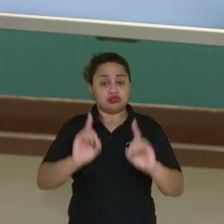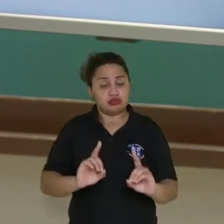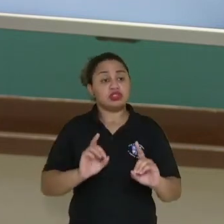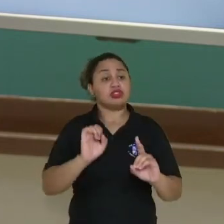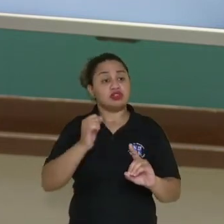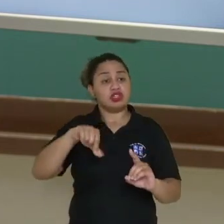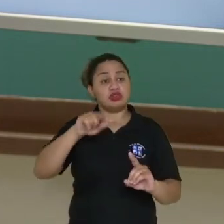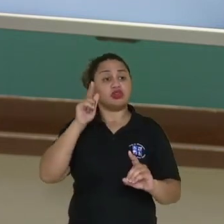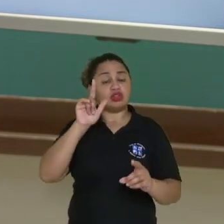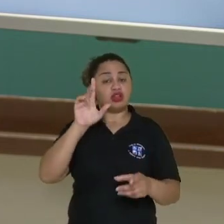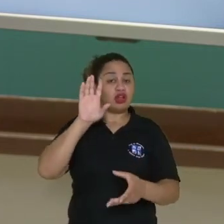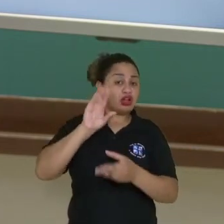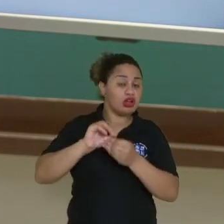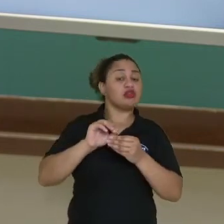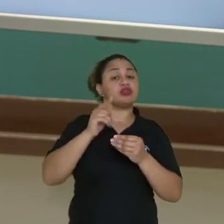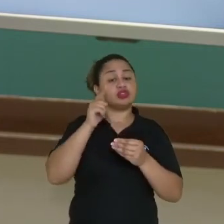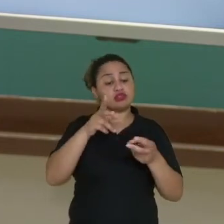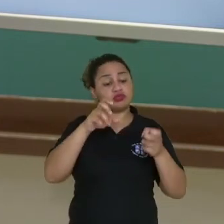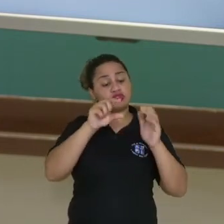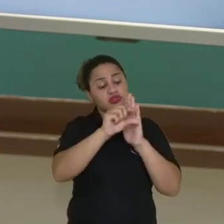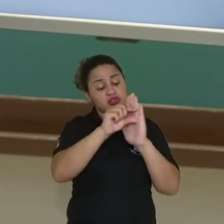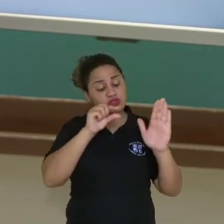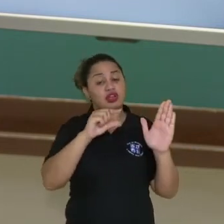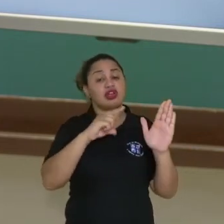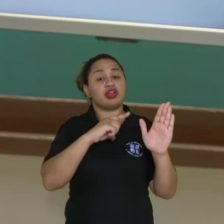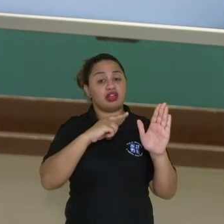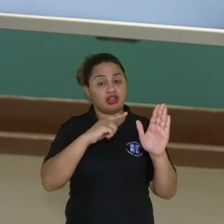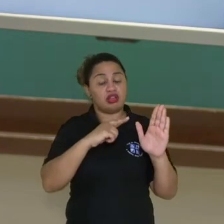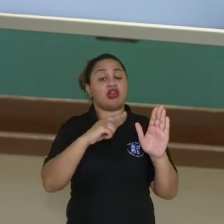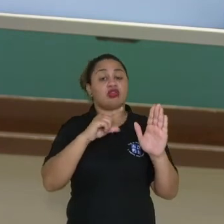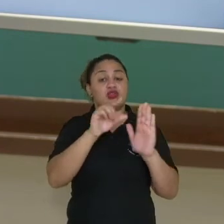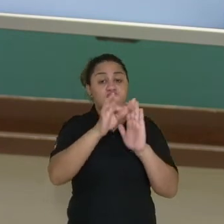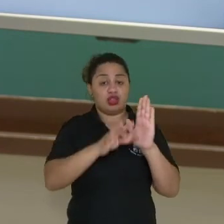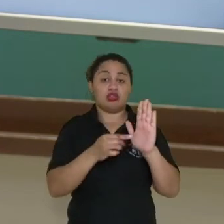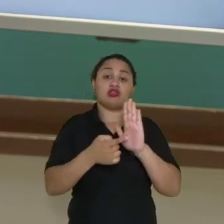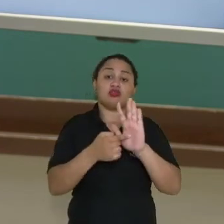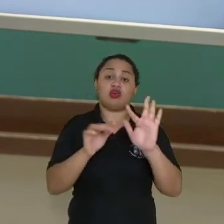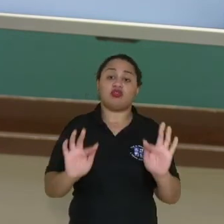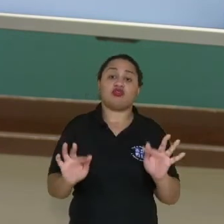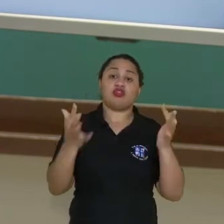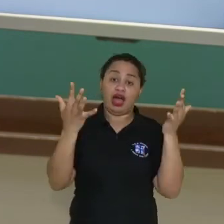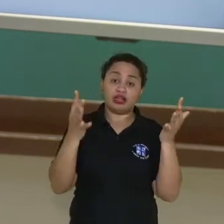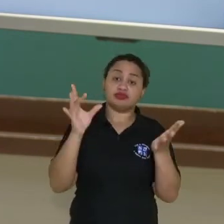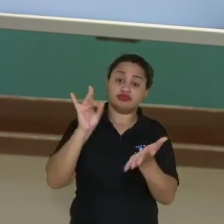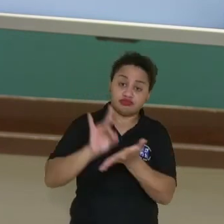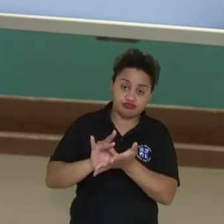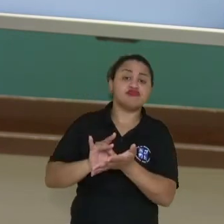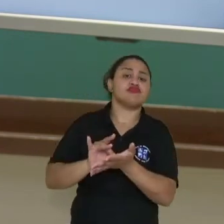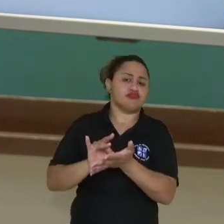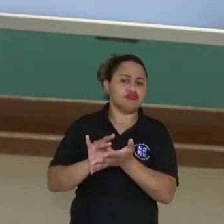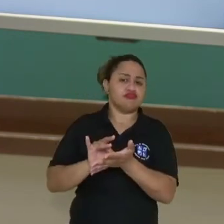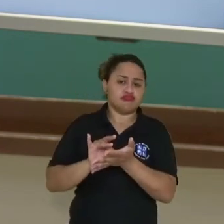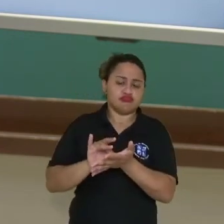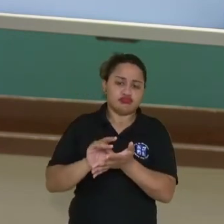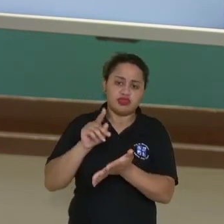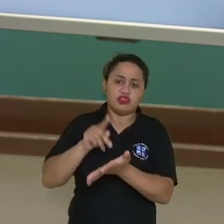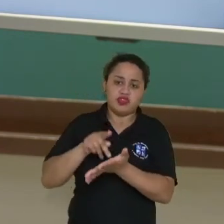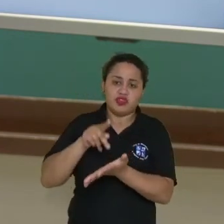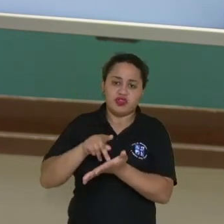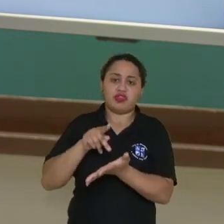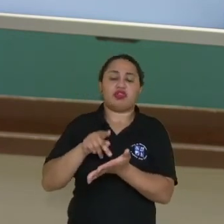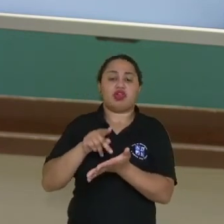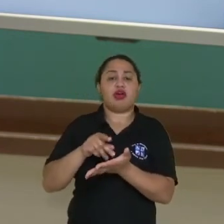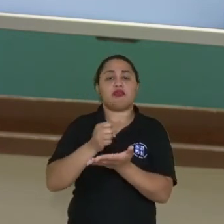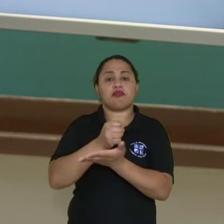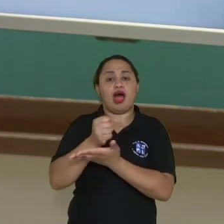aqui o fragmento do texto que apresenta um fato, né? Um fato real, um fato verídico, baseado